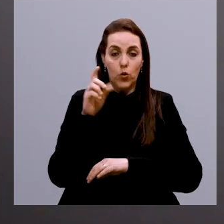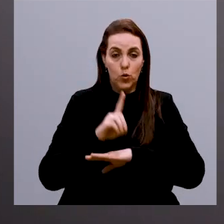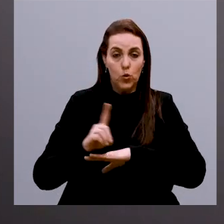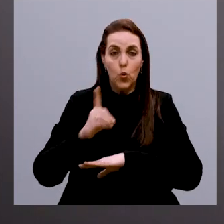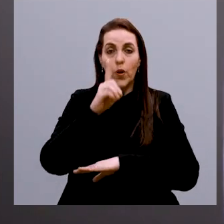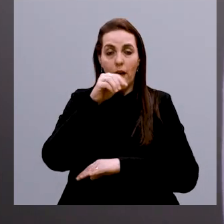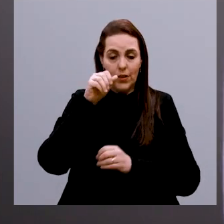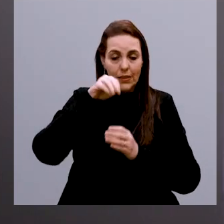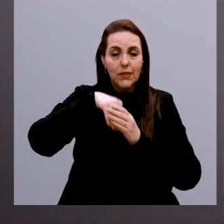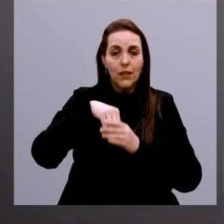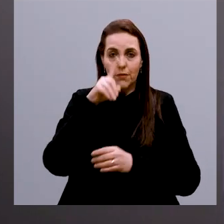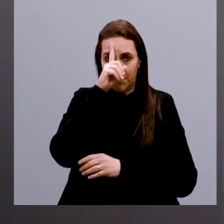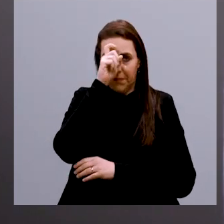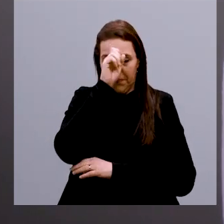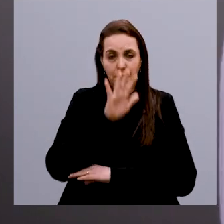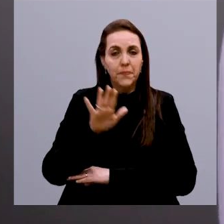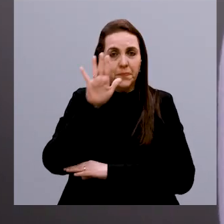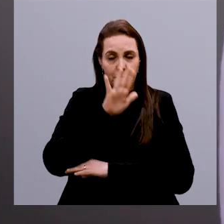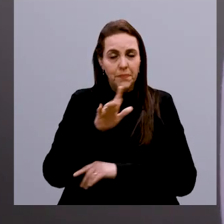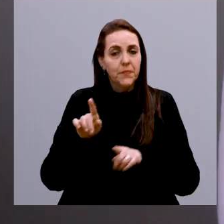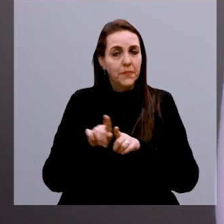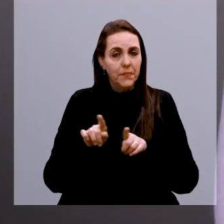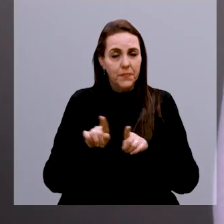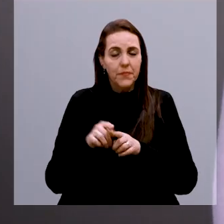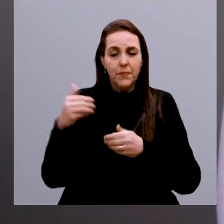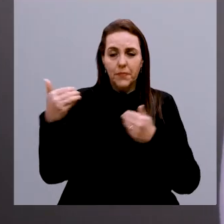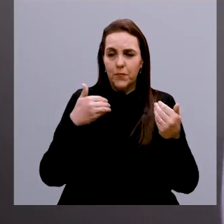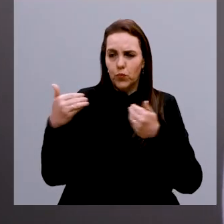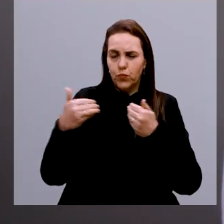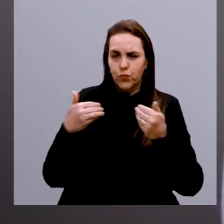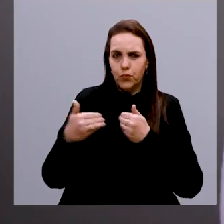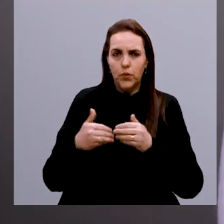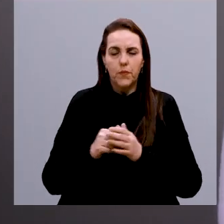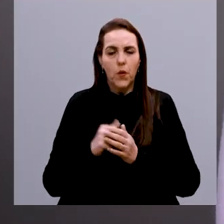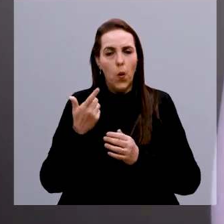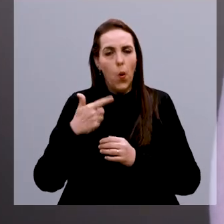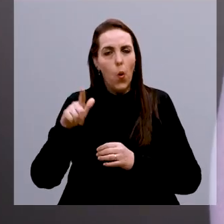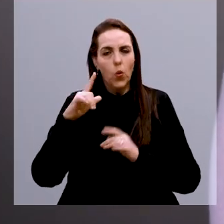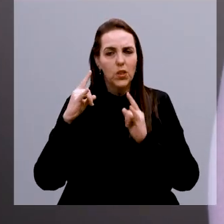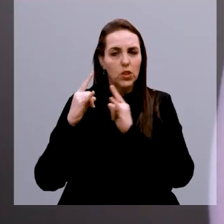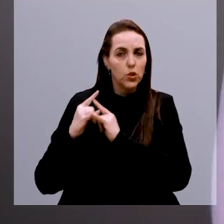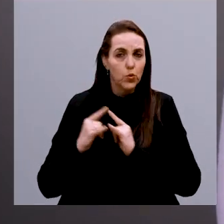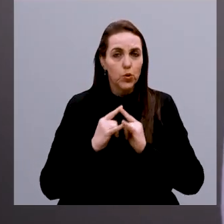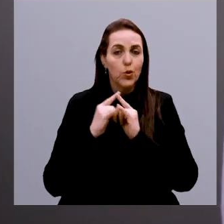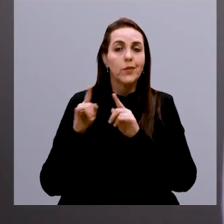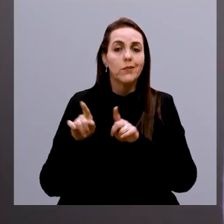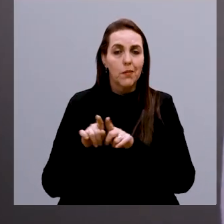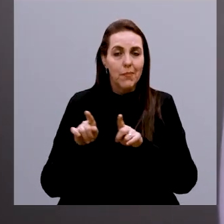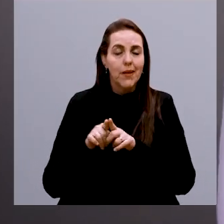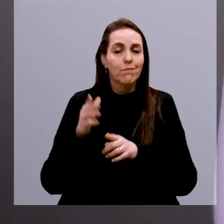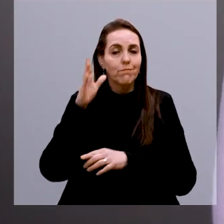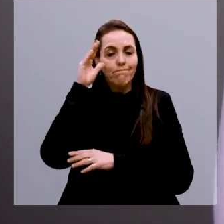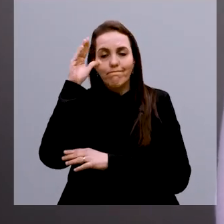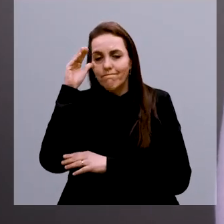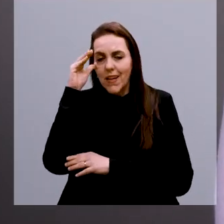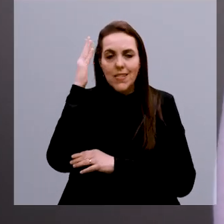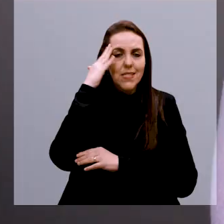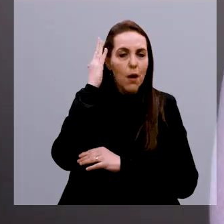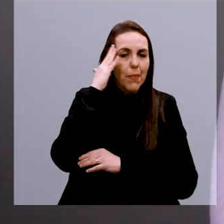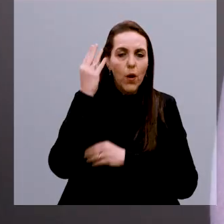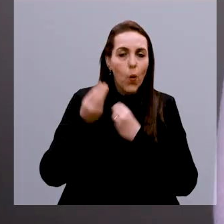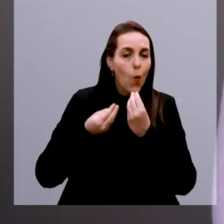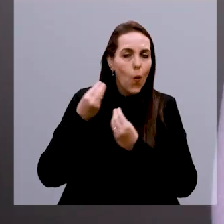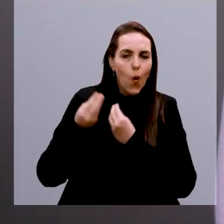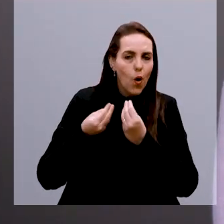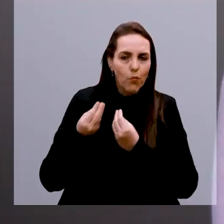gente faz todos os anos aqui dentro do hospital e vieram muitas pessoas de fora, assim, de outras instituições, né, e que